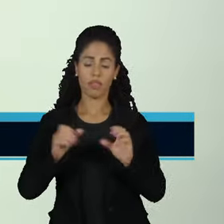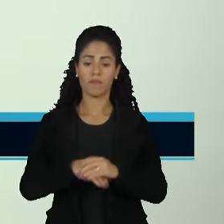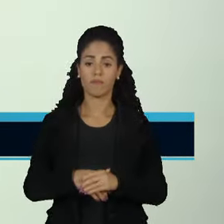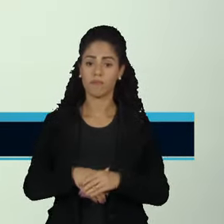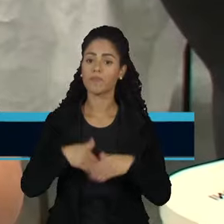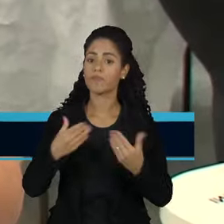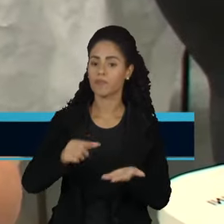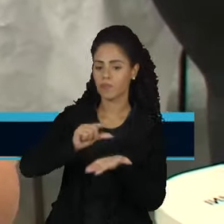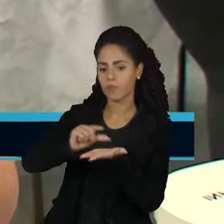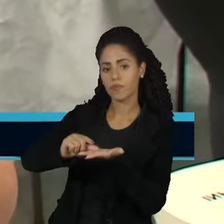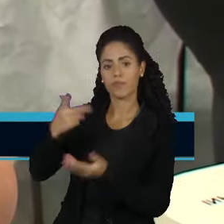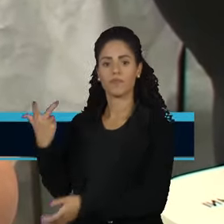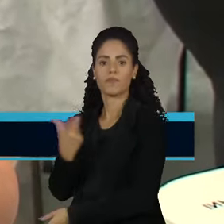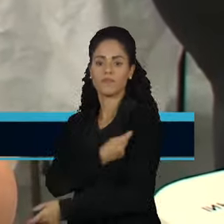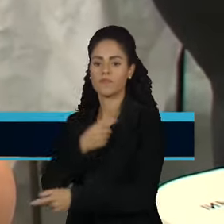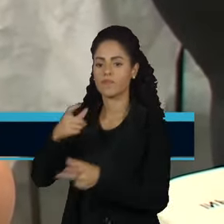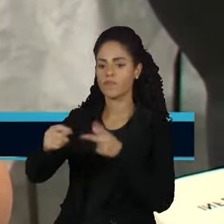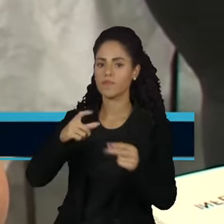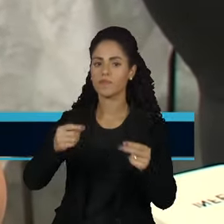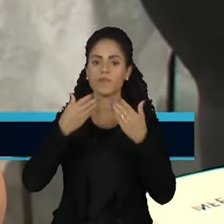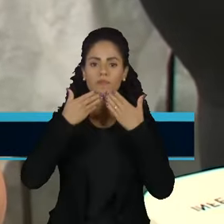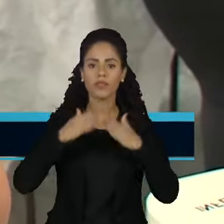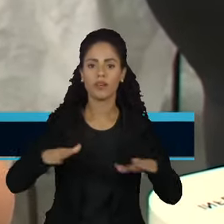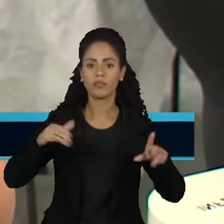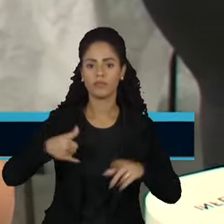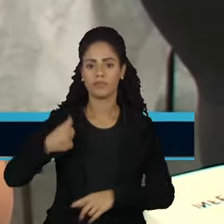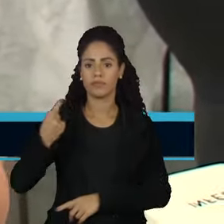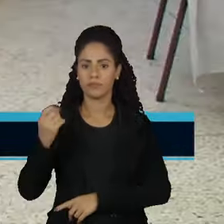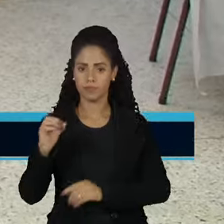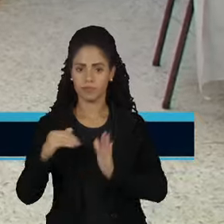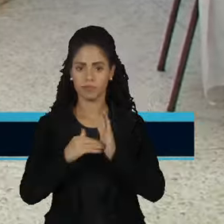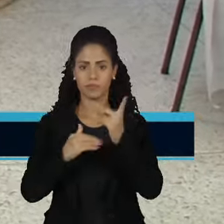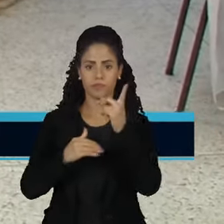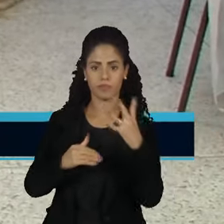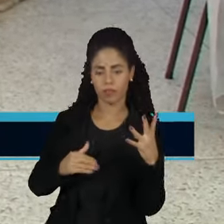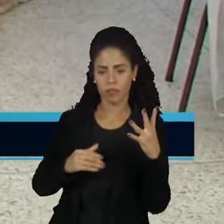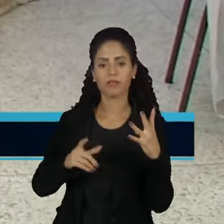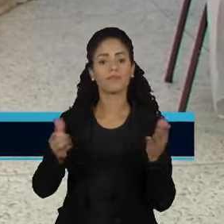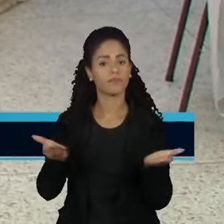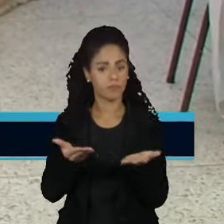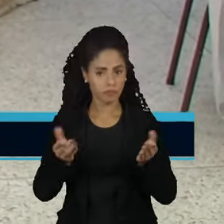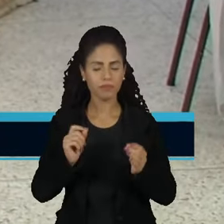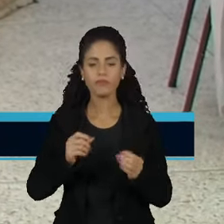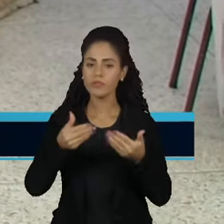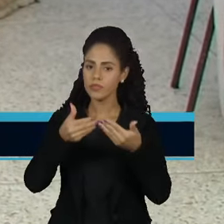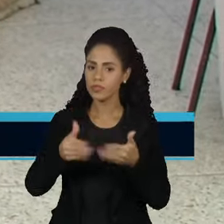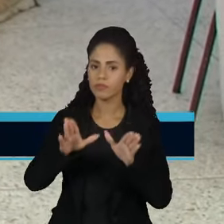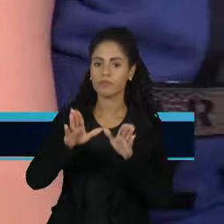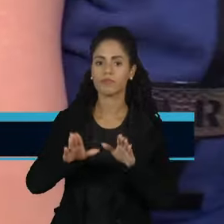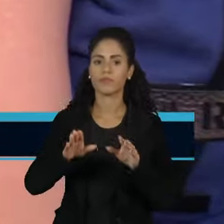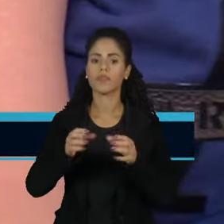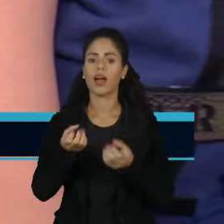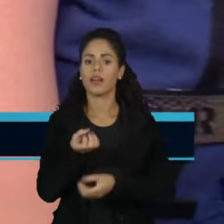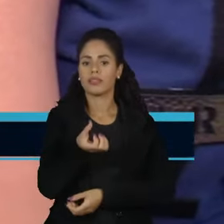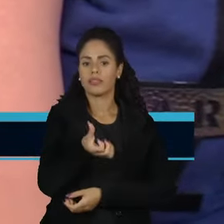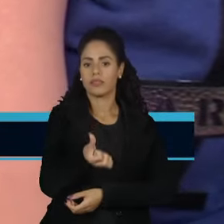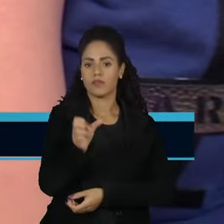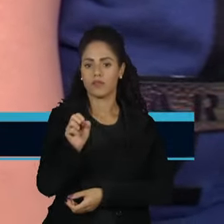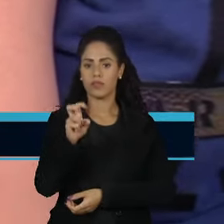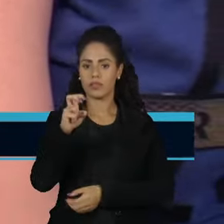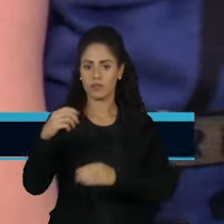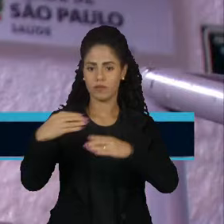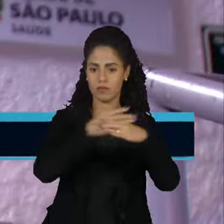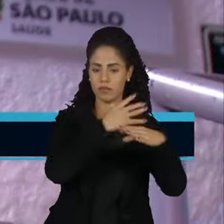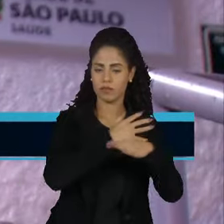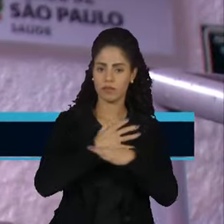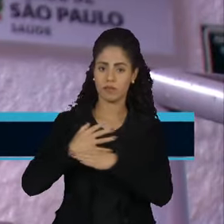dengue, voltada a crianças e adolescentes de 10 a 14 anos, passa a ser realizada em 685